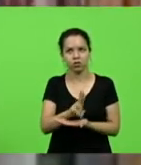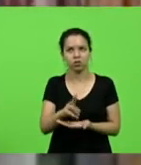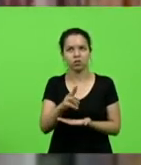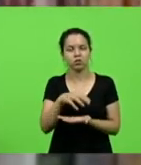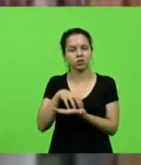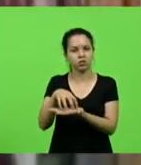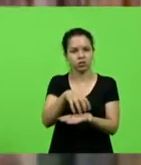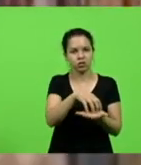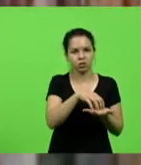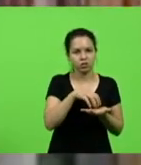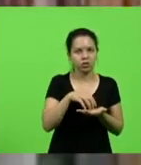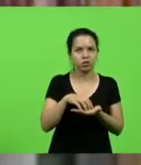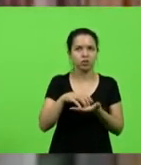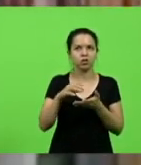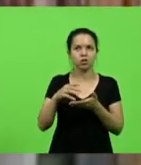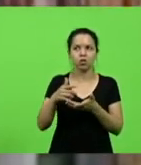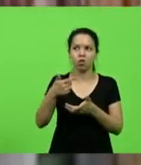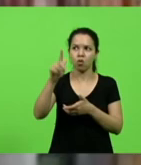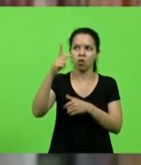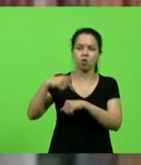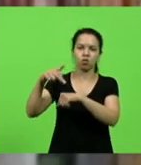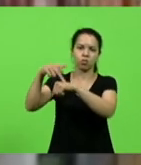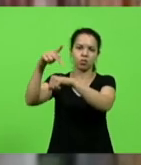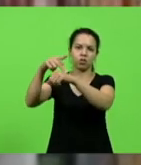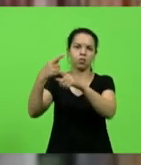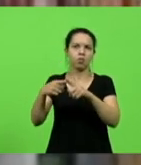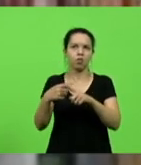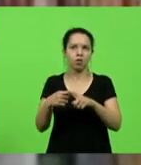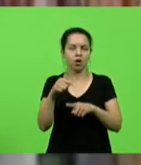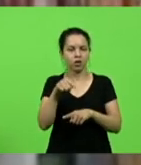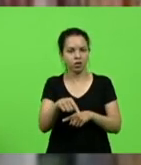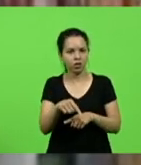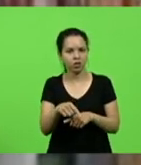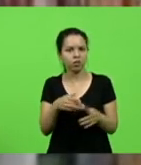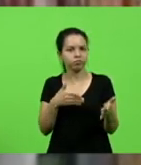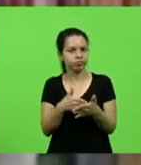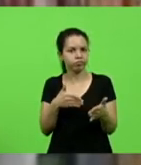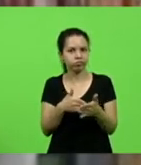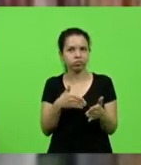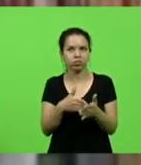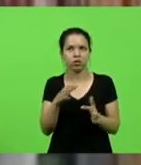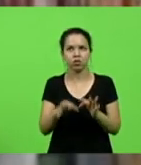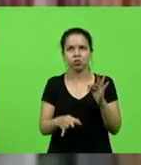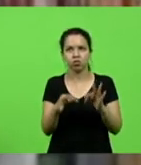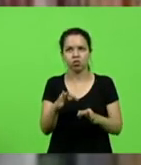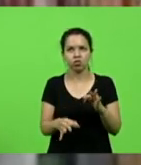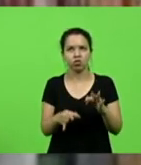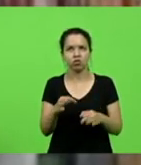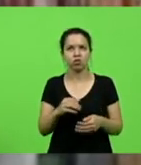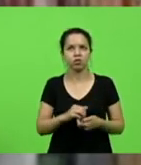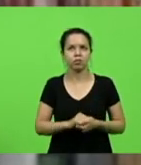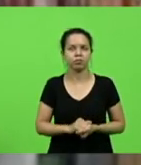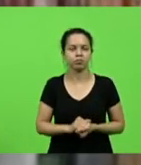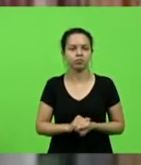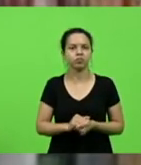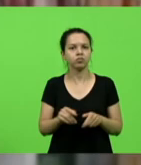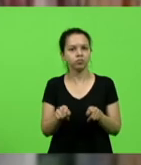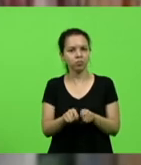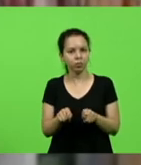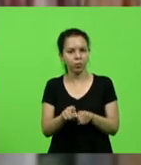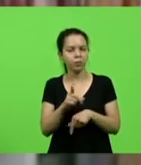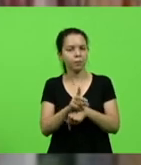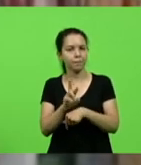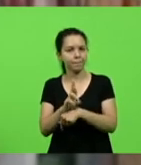do exterior, já que aqui no Brasil ela teve complicações com a justiça. O doutor Marcelo Francisco também disse algo que